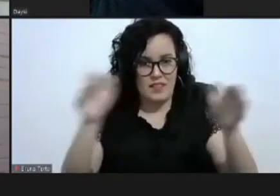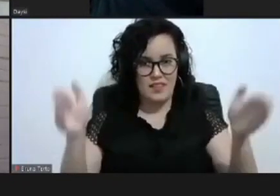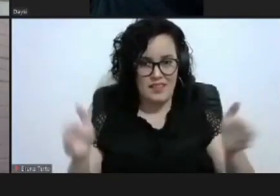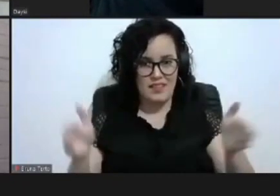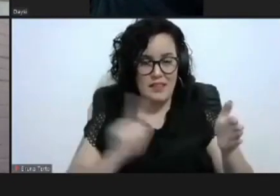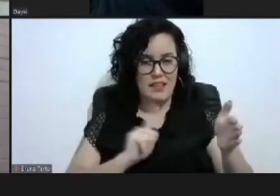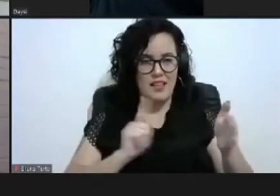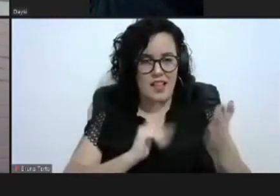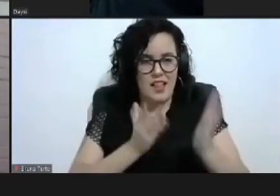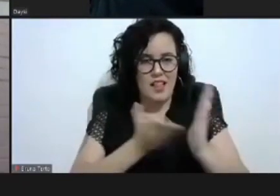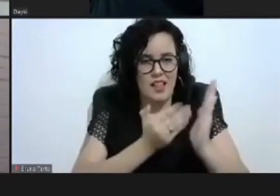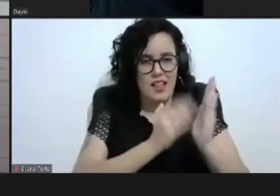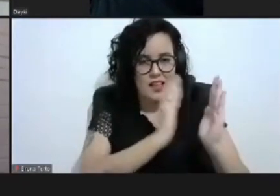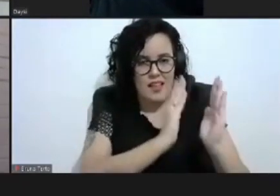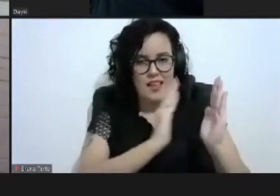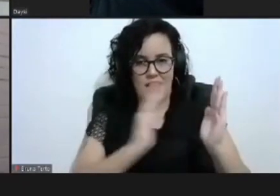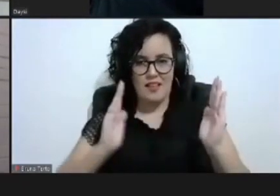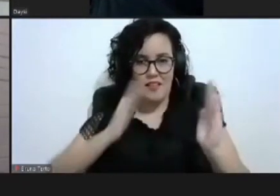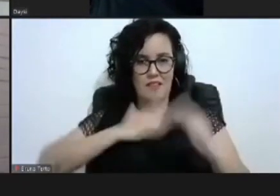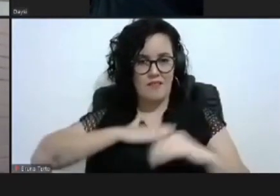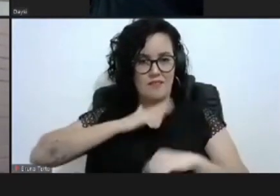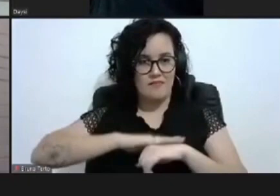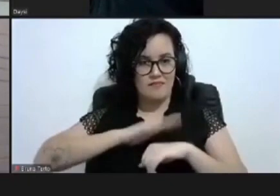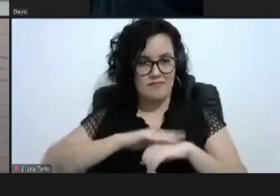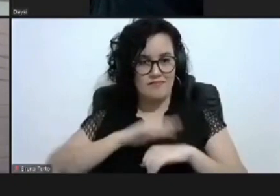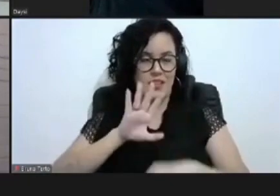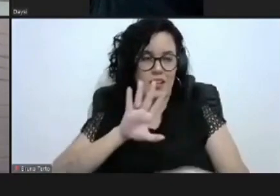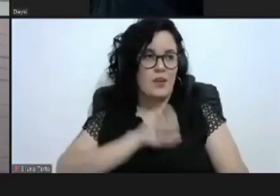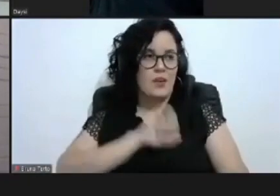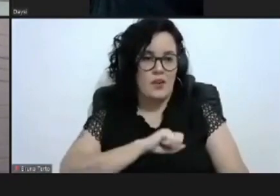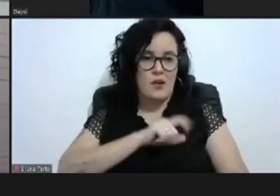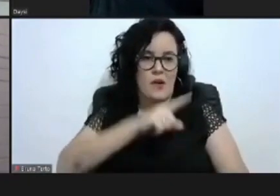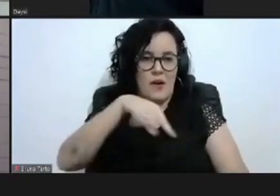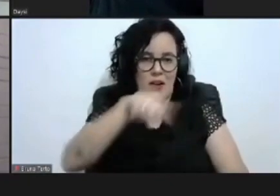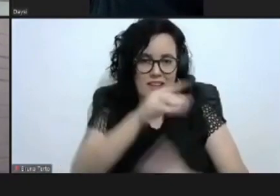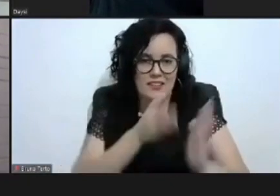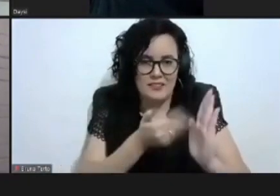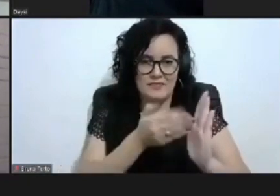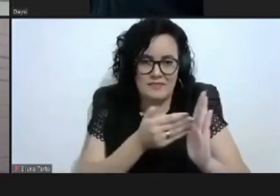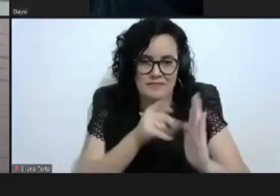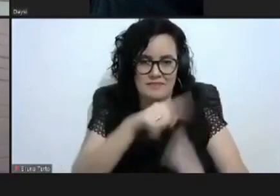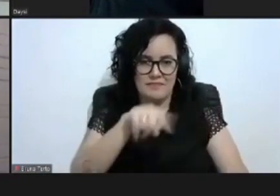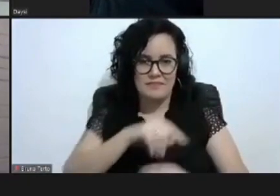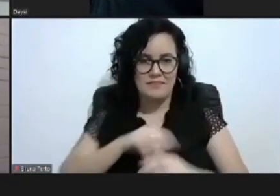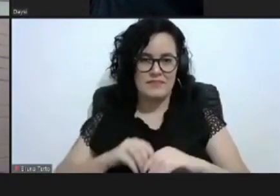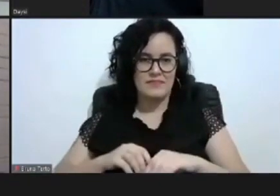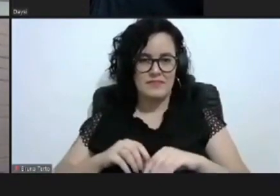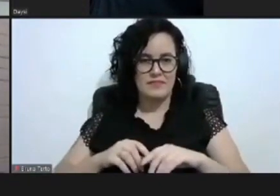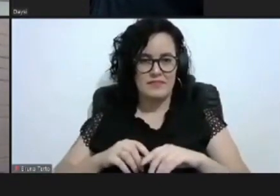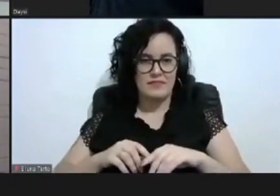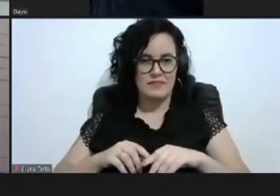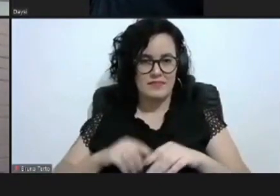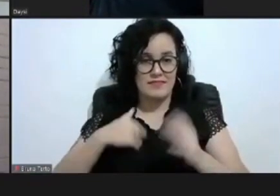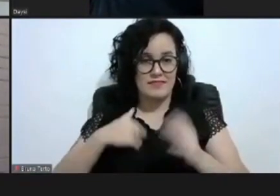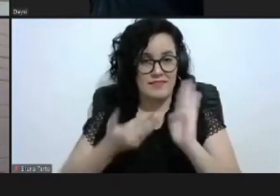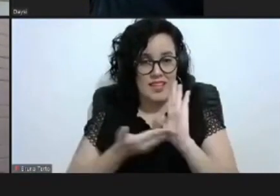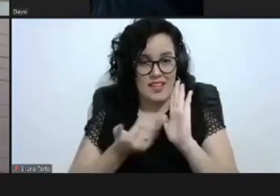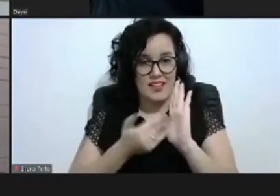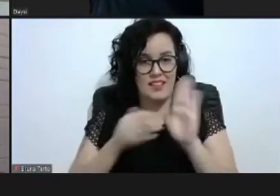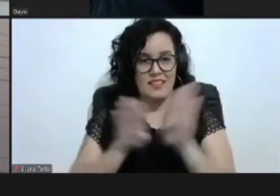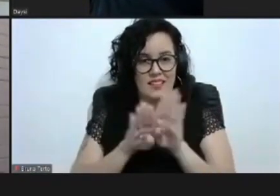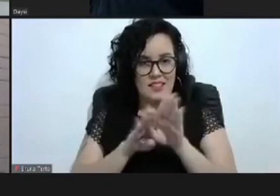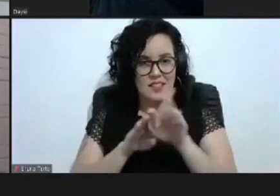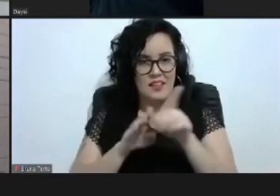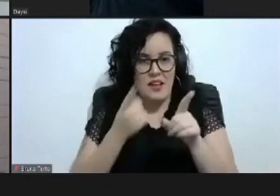tem um santuário com as minhas autoras da Bem Tempo, com as minhas revistas, estão as duas aqui, as minhas cults, as duas